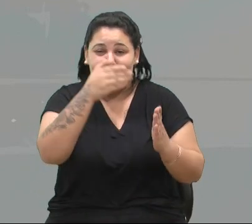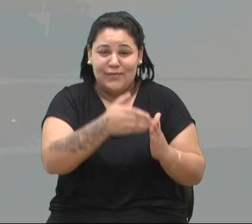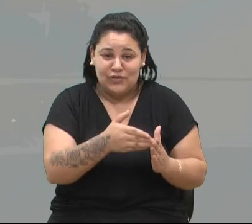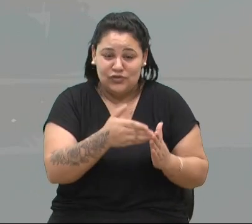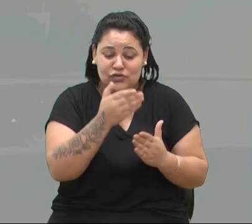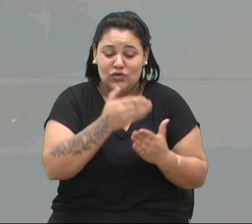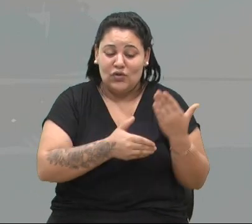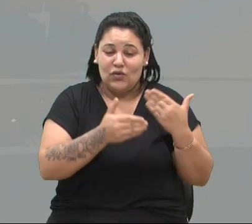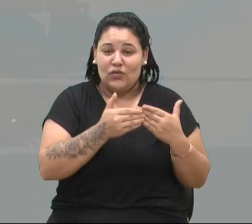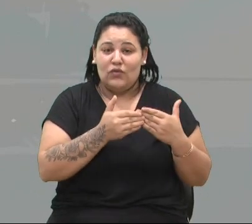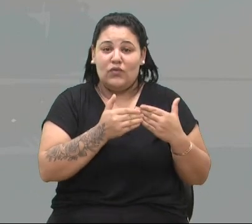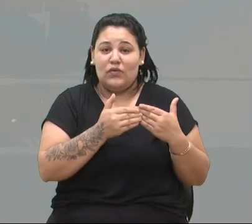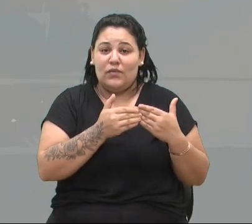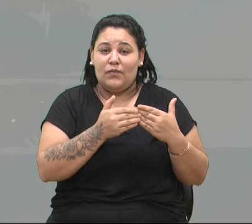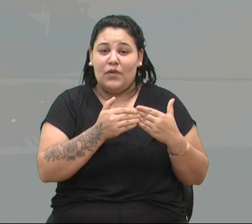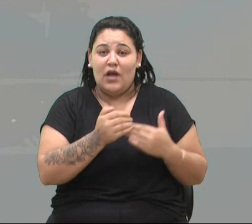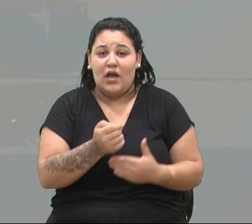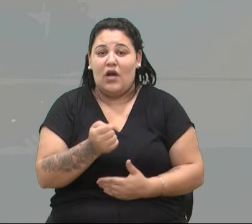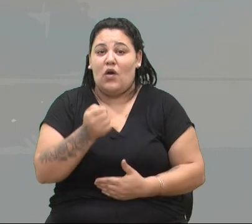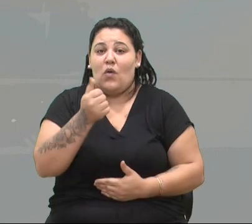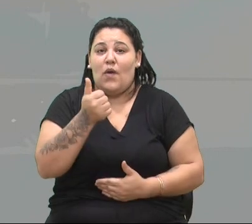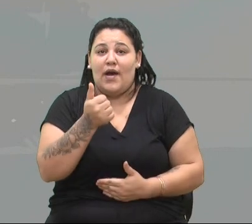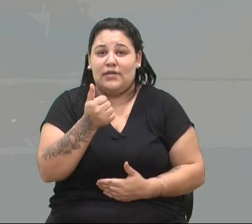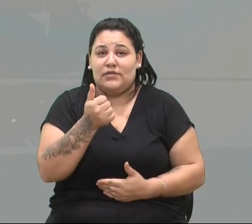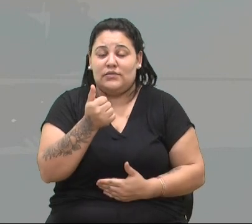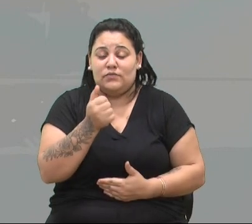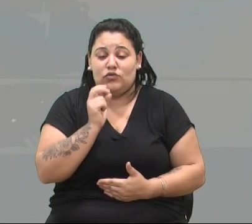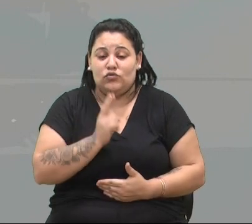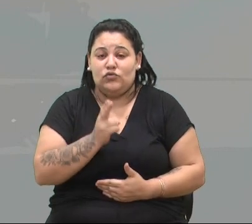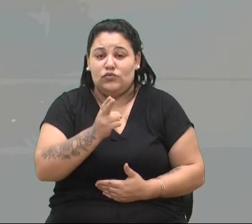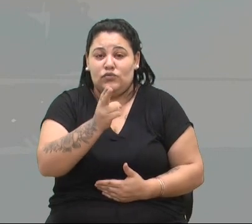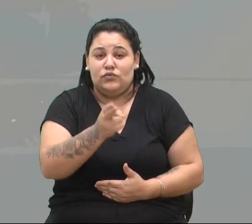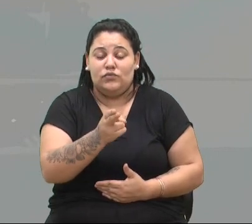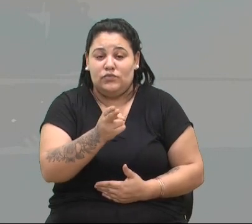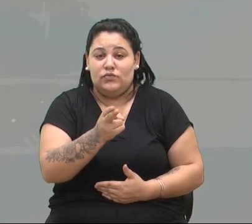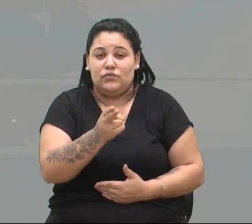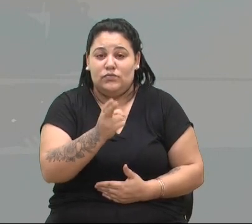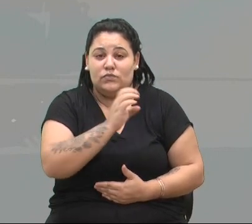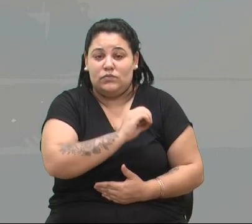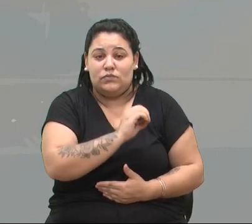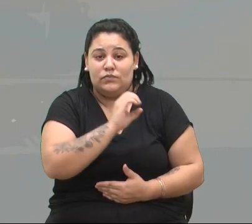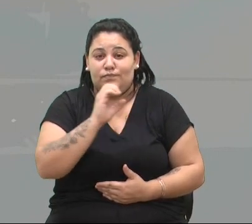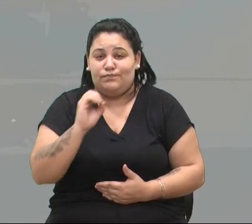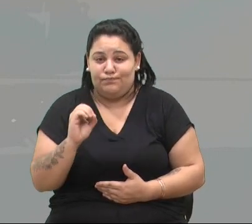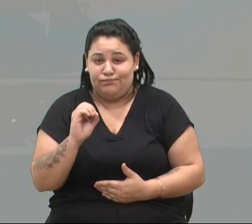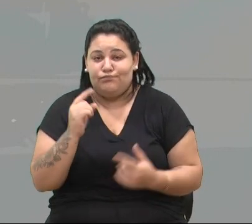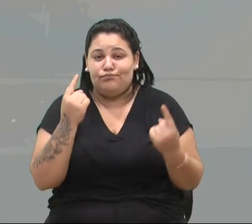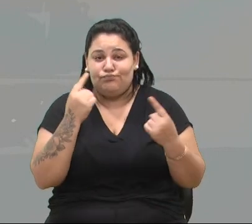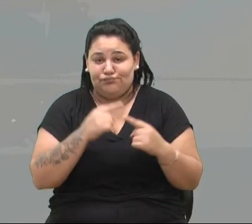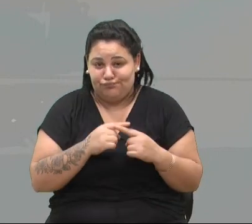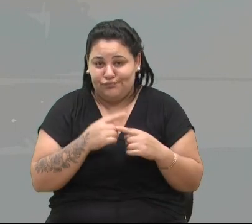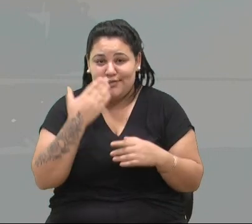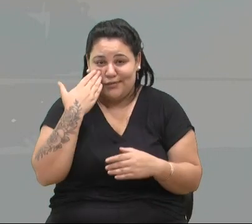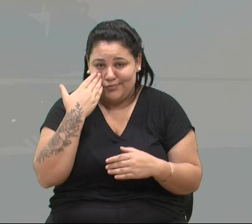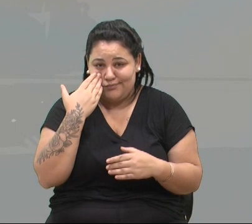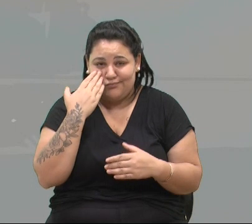total e quase ficamos no 0 a 0. A gente, e quem estava aqui, de repente, vai lembrar que em 2021,